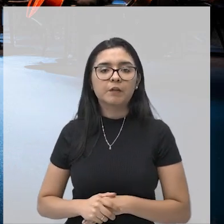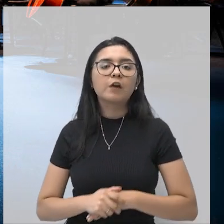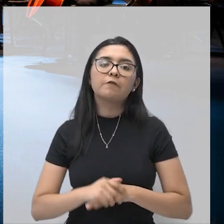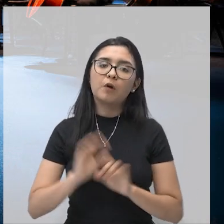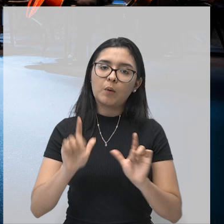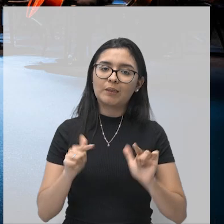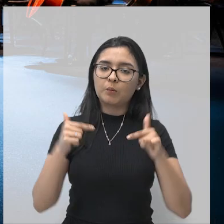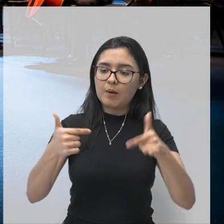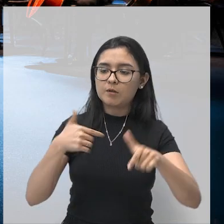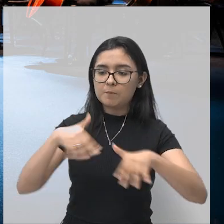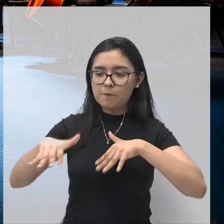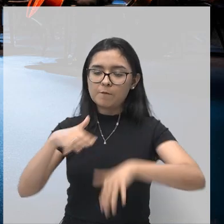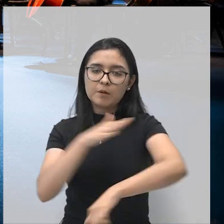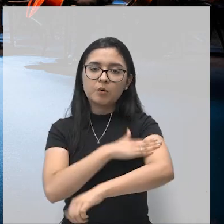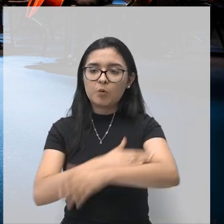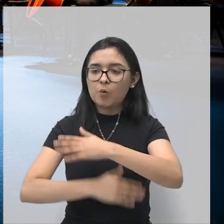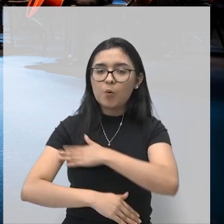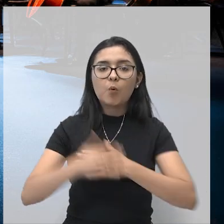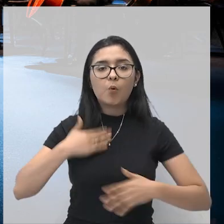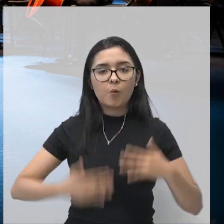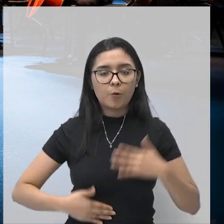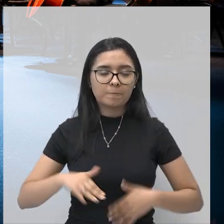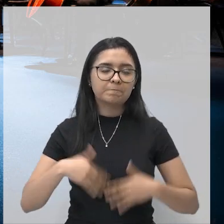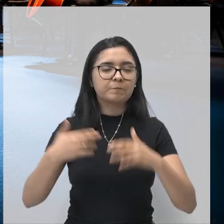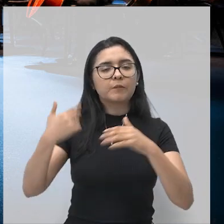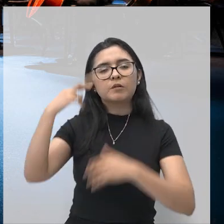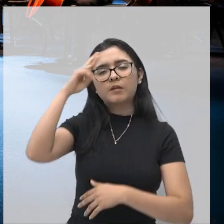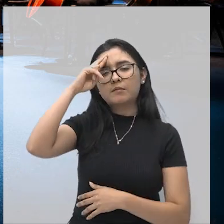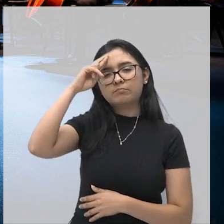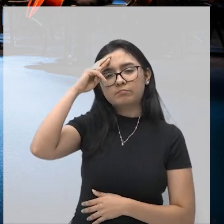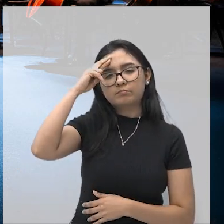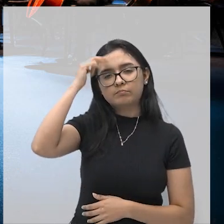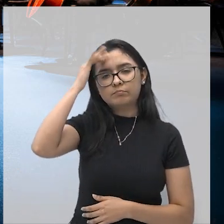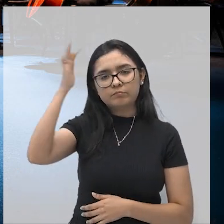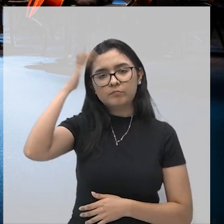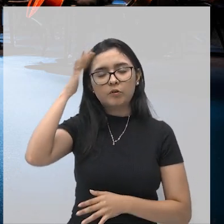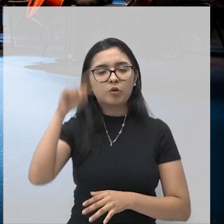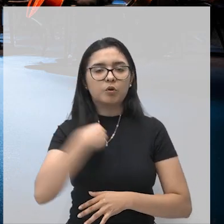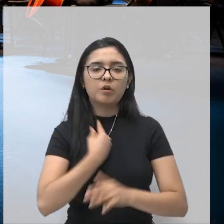Então, essa é a reflexão que eu trago para vocês, para a gente fazer uma